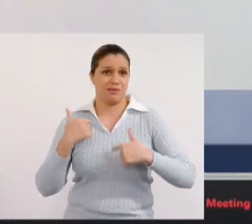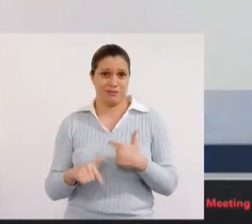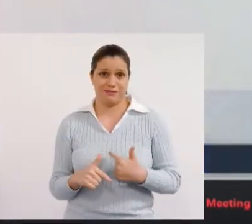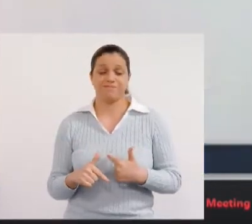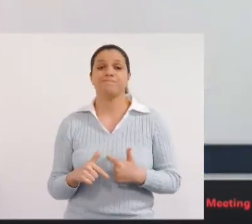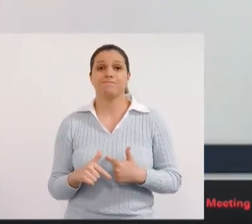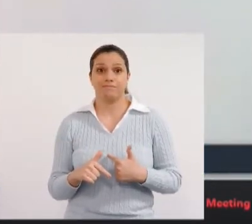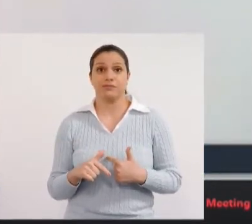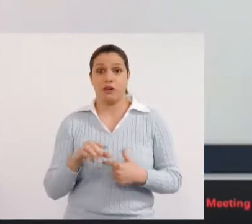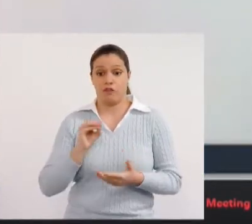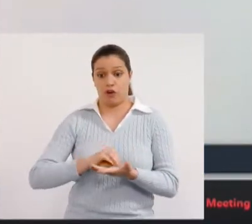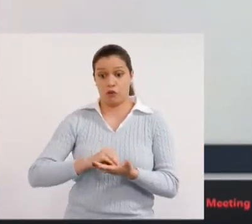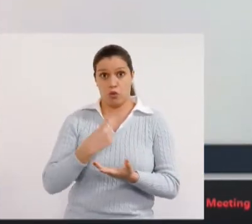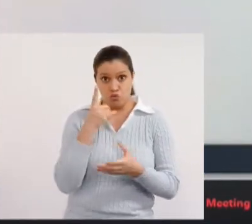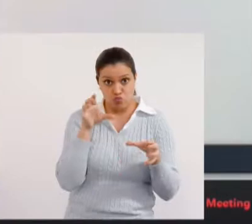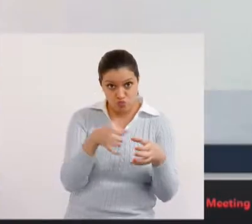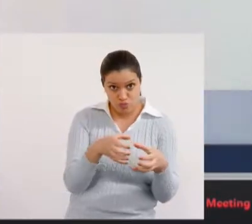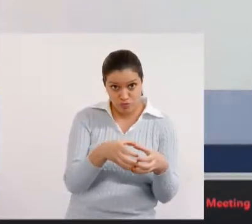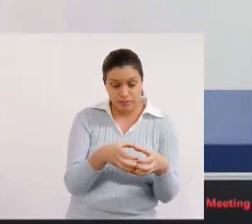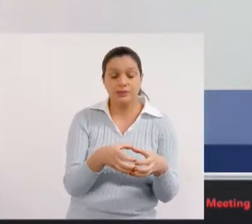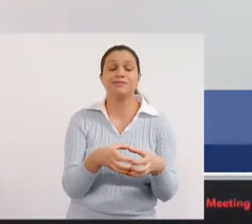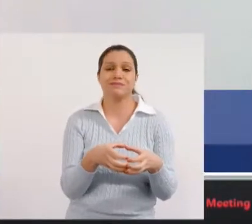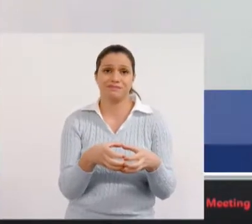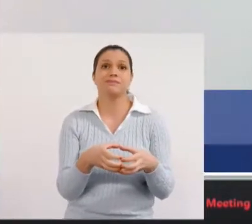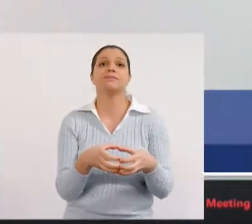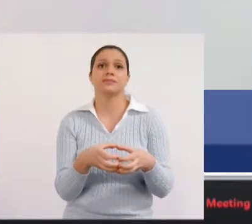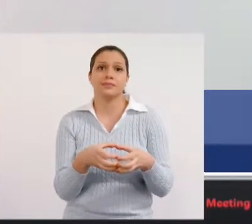não tem um efetivo de uma companhia,